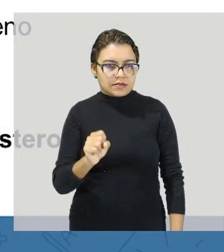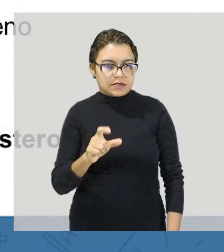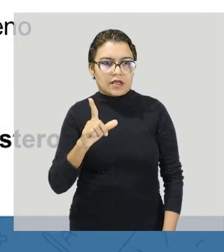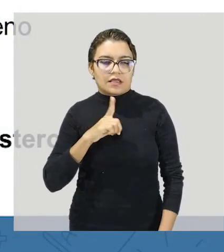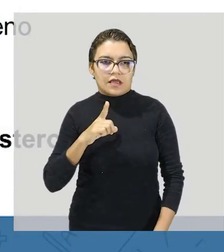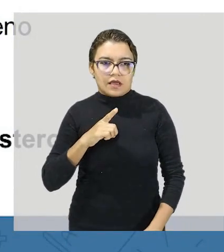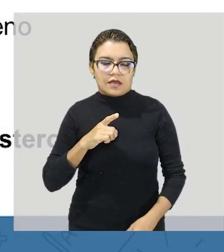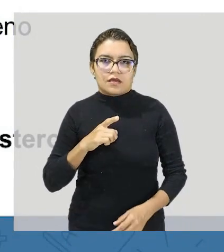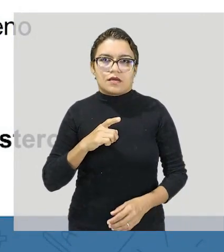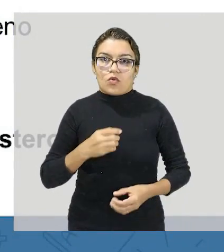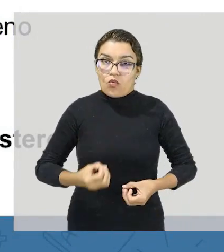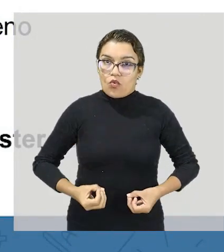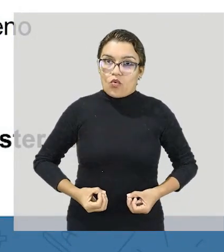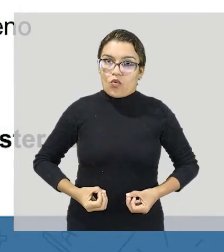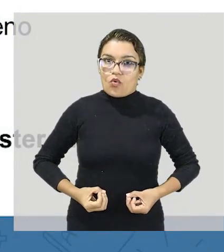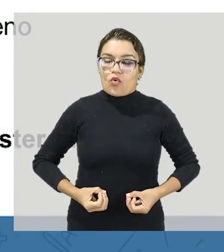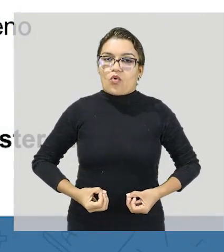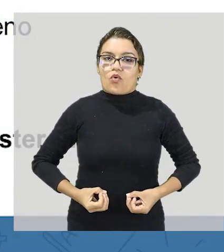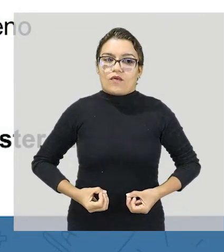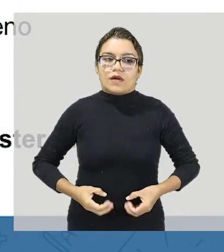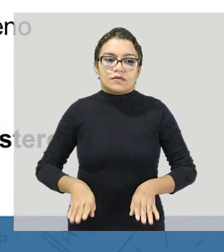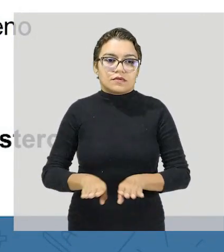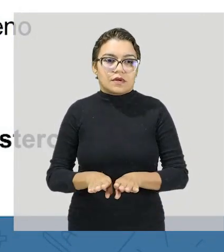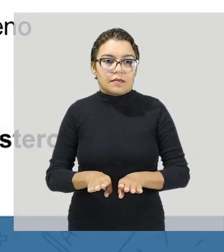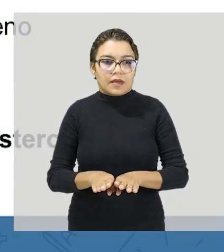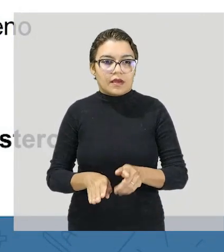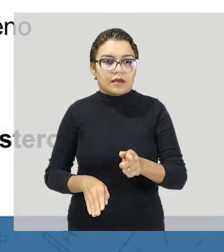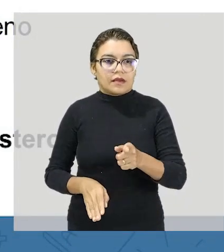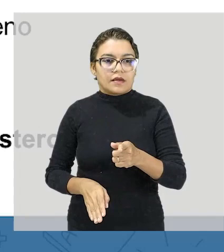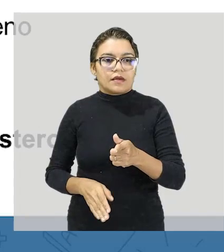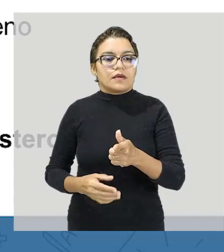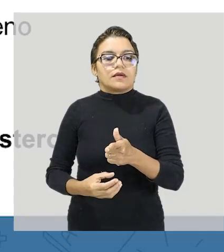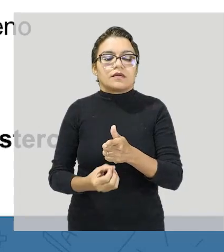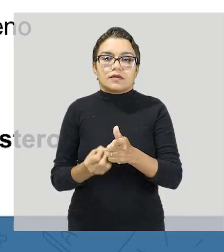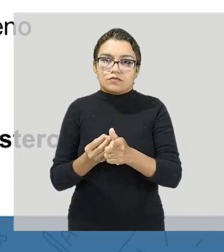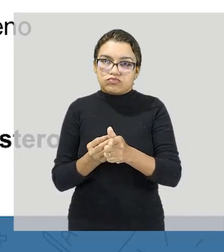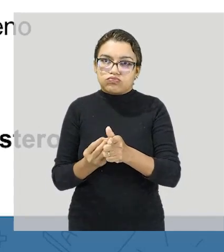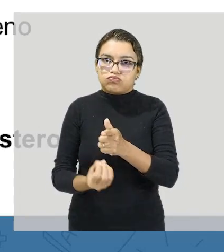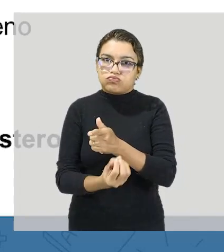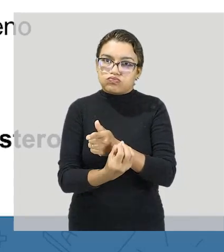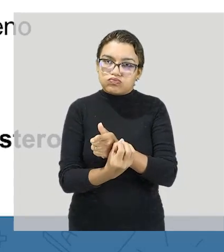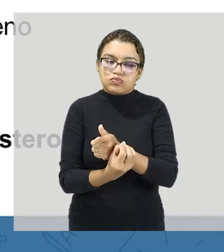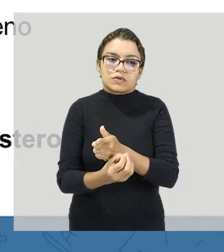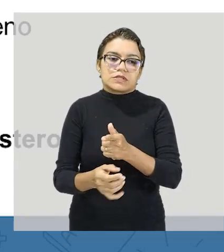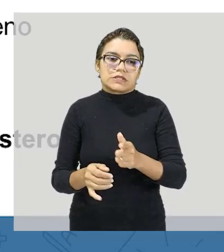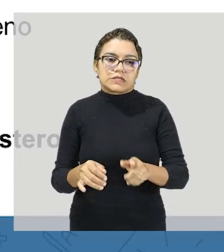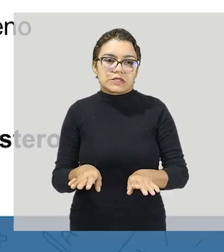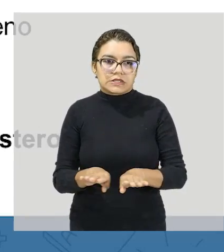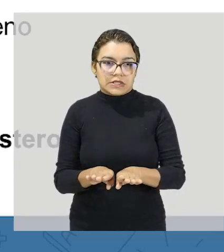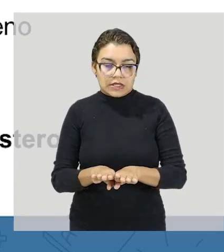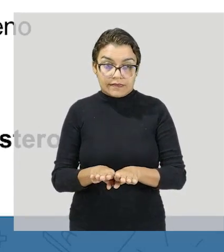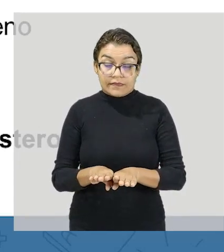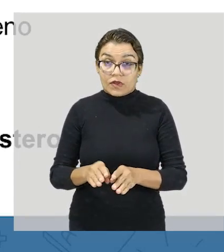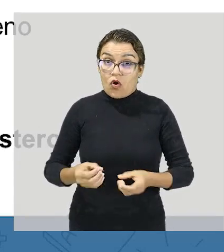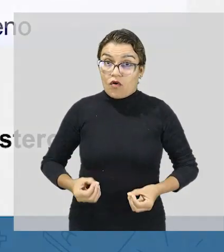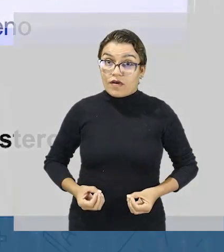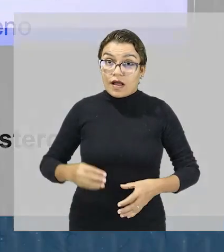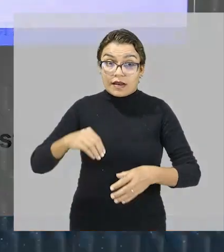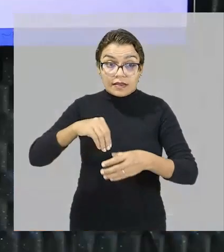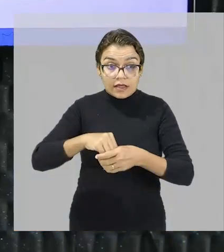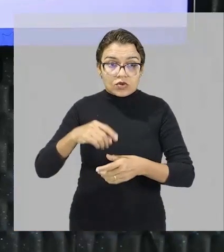Nós temos os ovários e os testículos. Nos ovários, eles estão localizados no interior da cavidade pélvica,